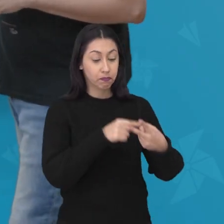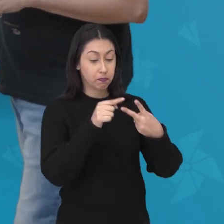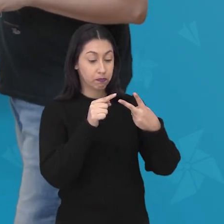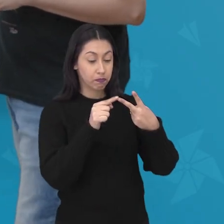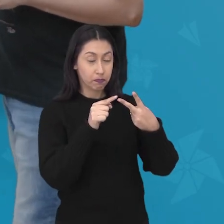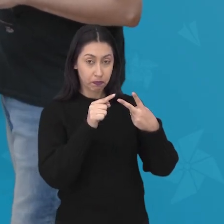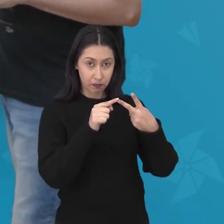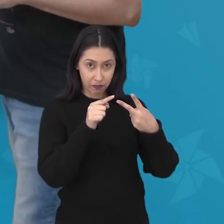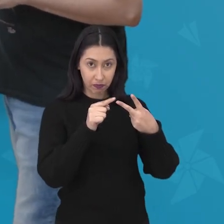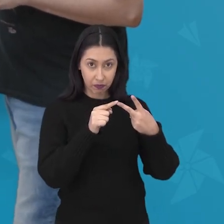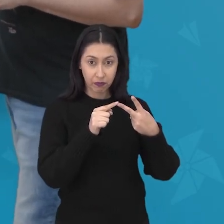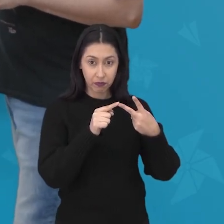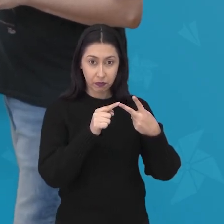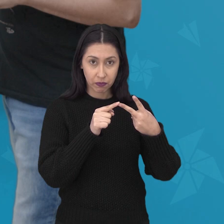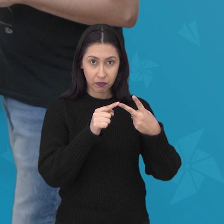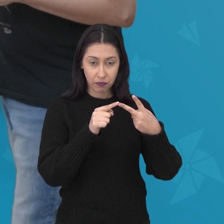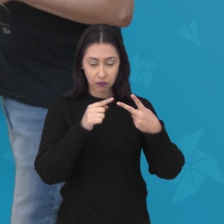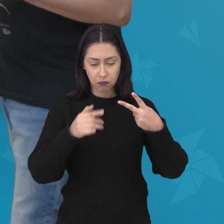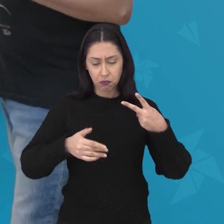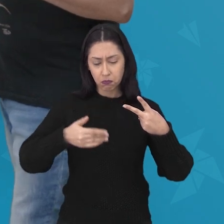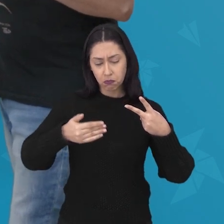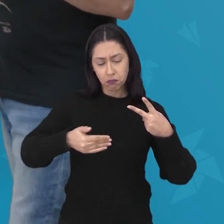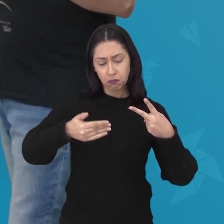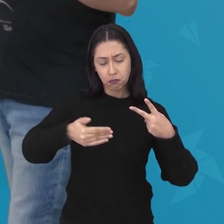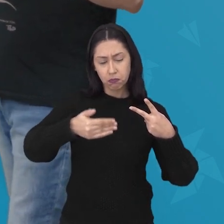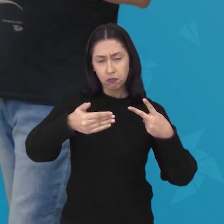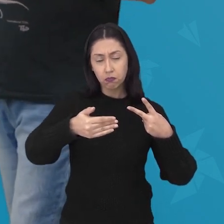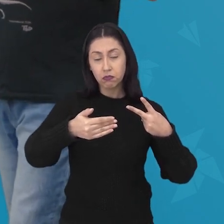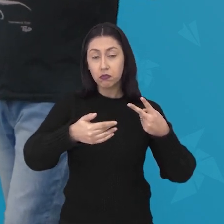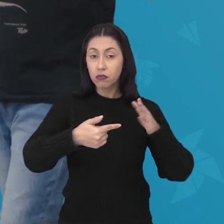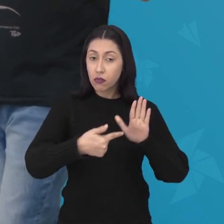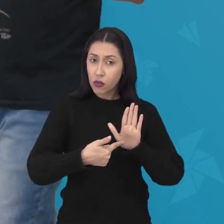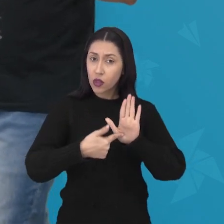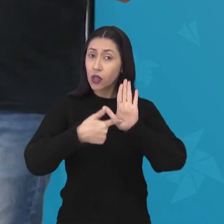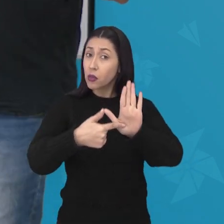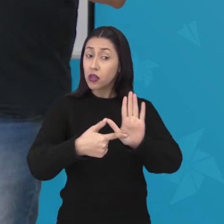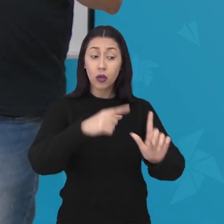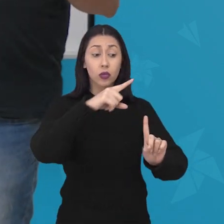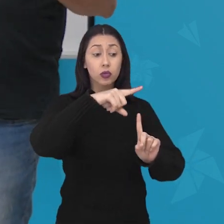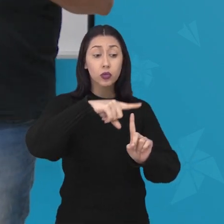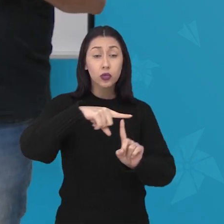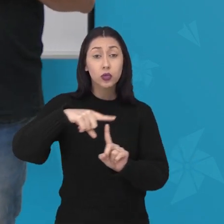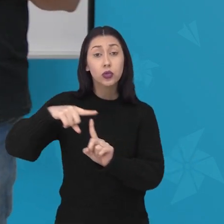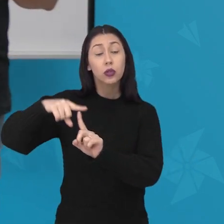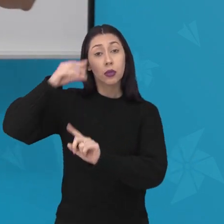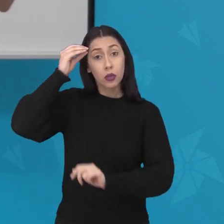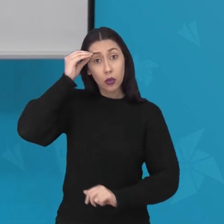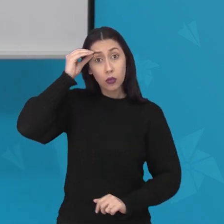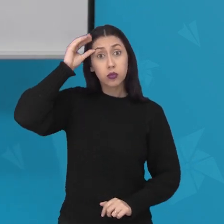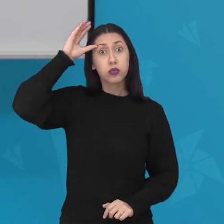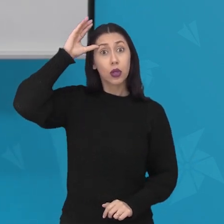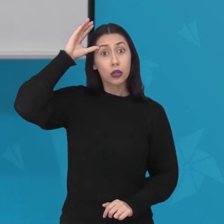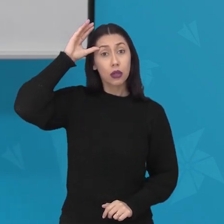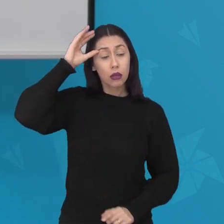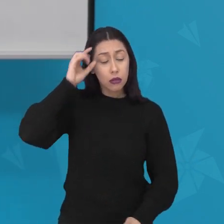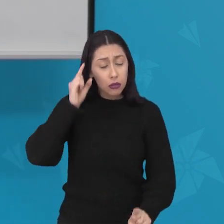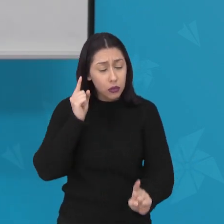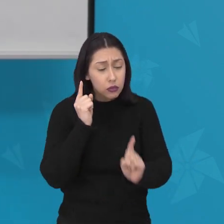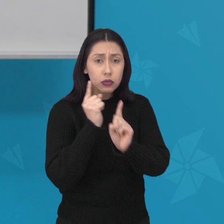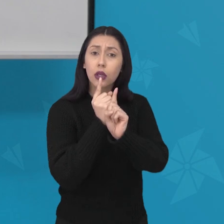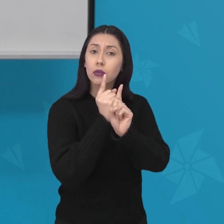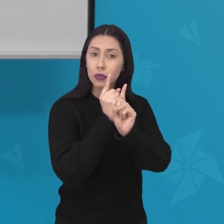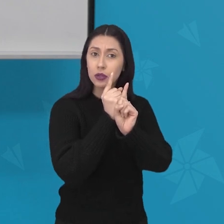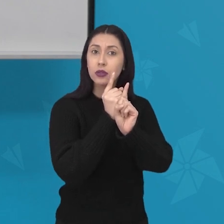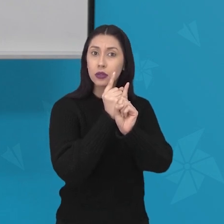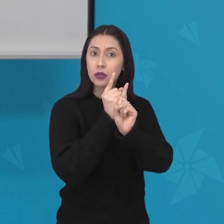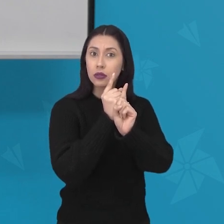Depois a gente vai caminhar para uma apresentação de todos os tipos de saberes que nós encontramos